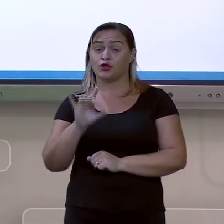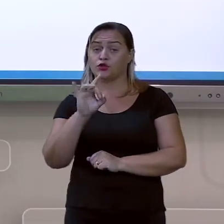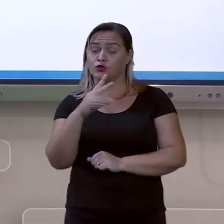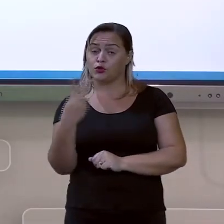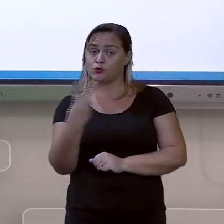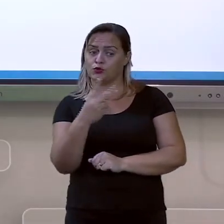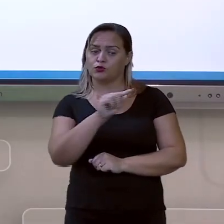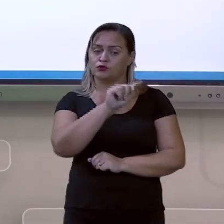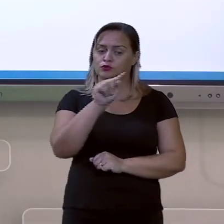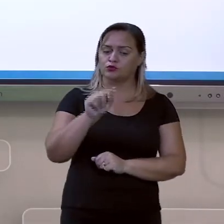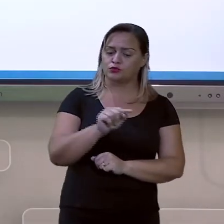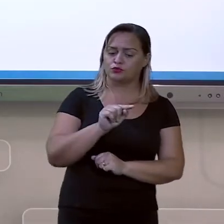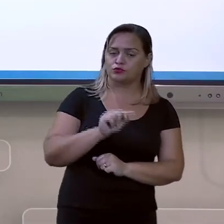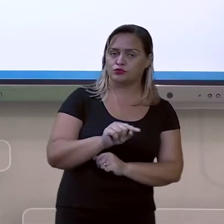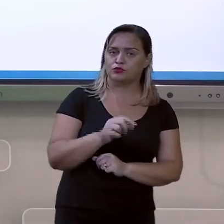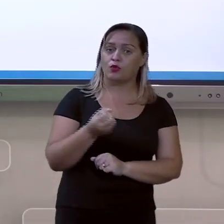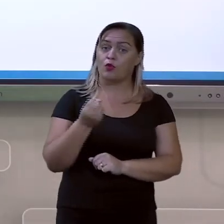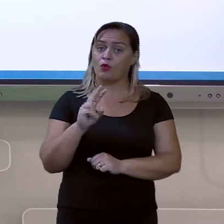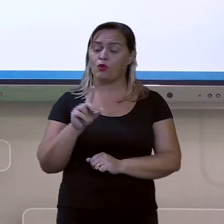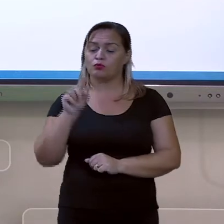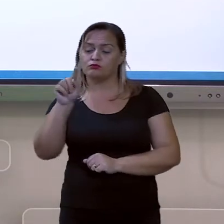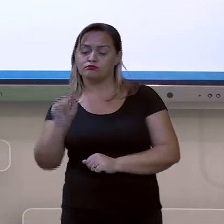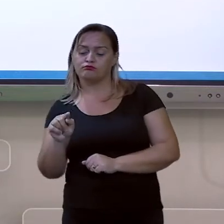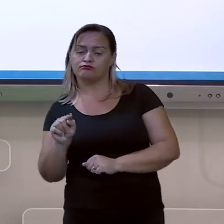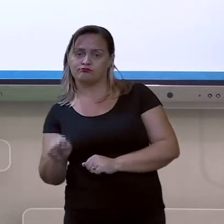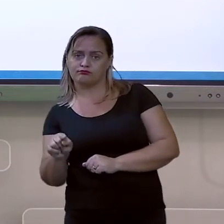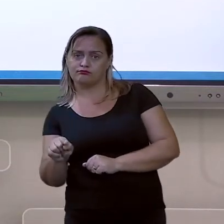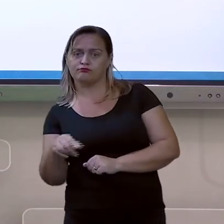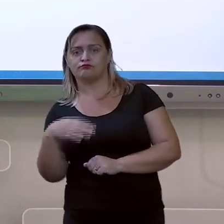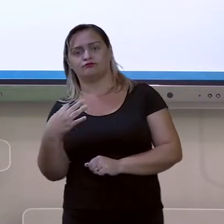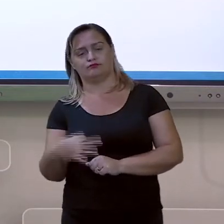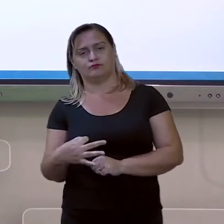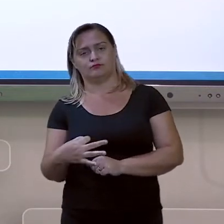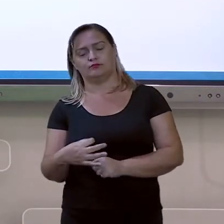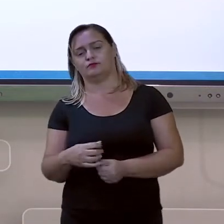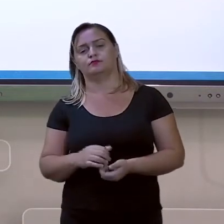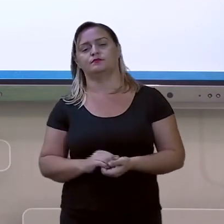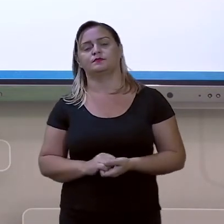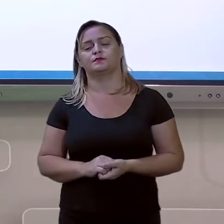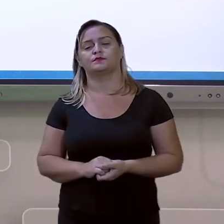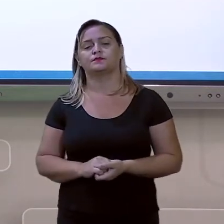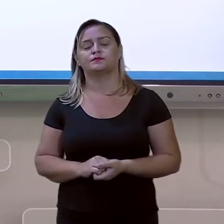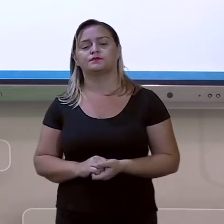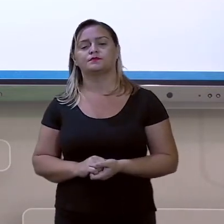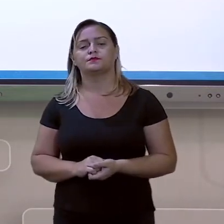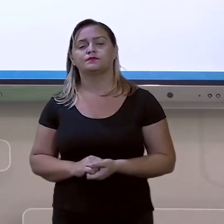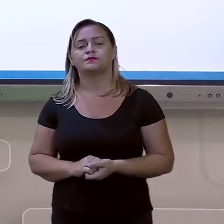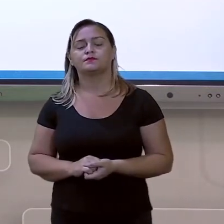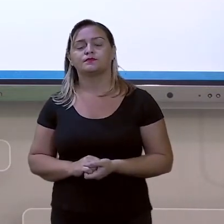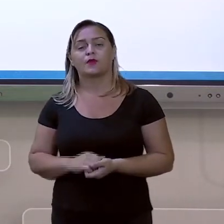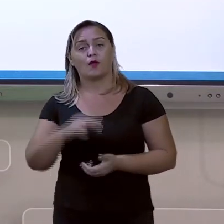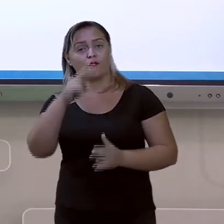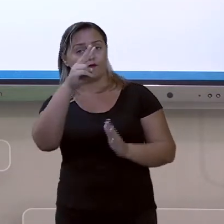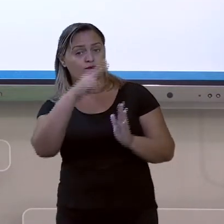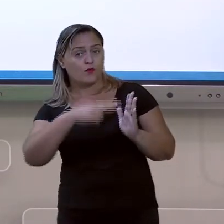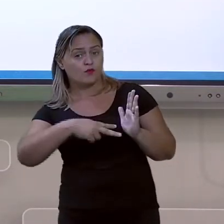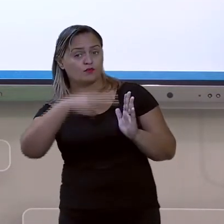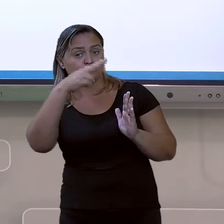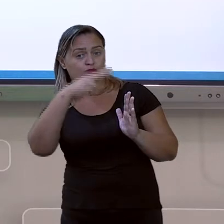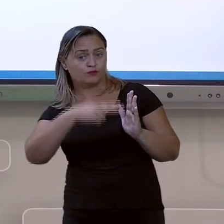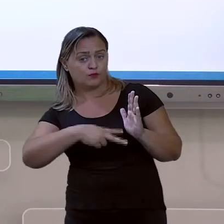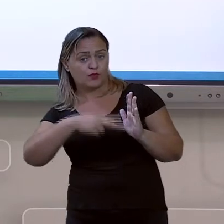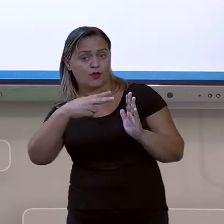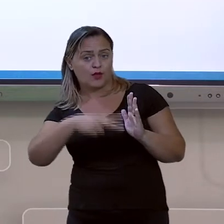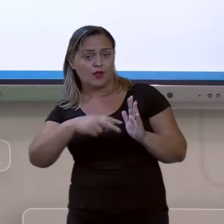frases com um ponto de interrogação ou um ponto de exclamação. Eu vou ler para vocês todas